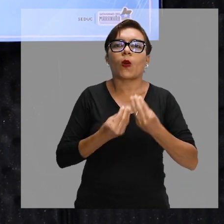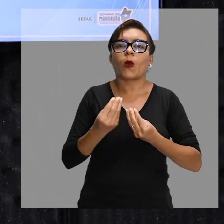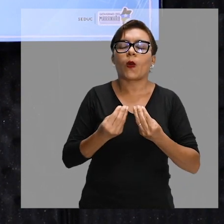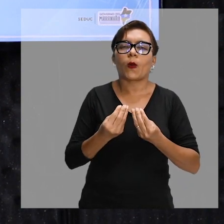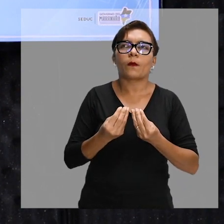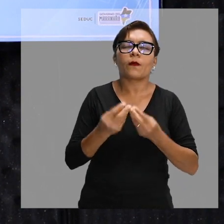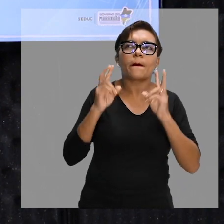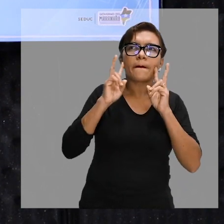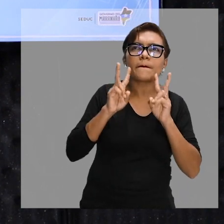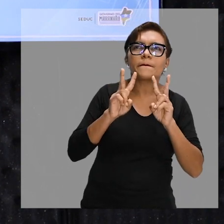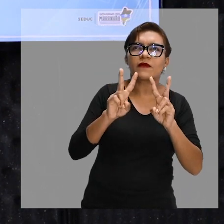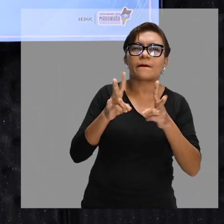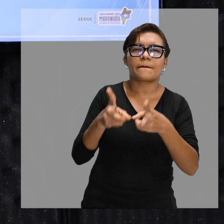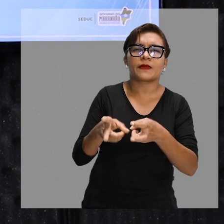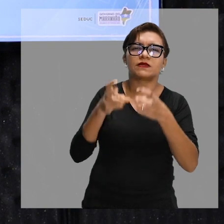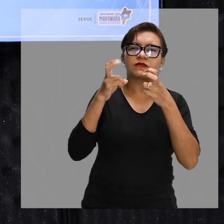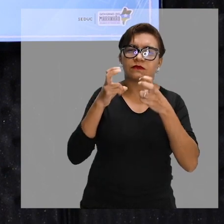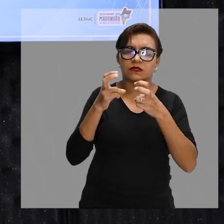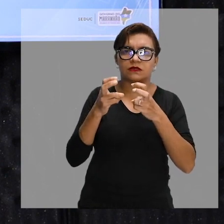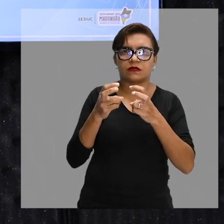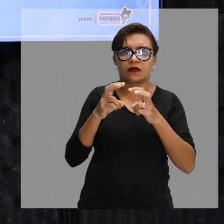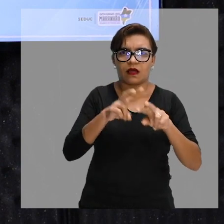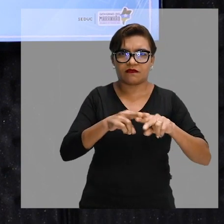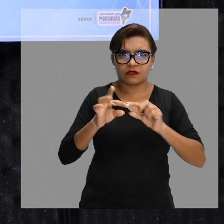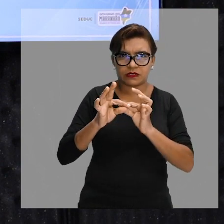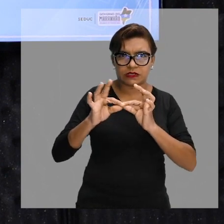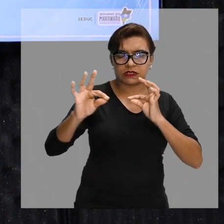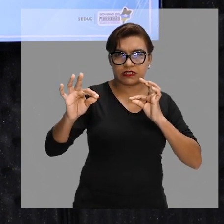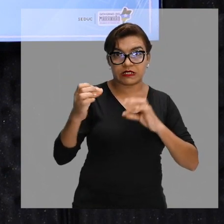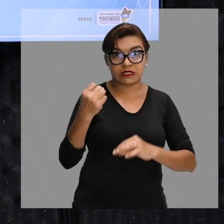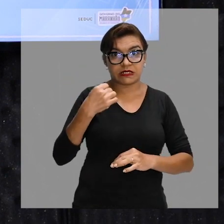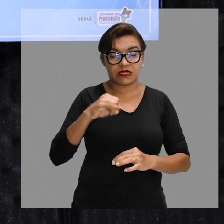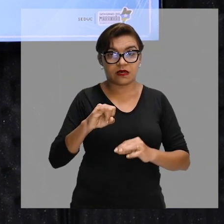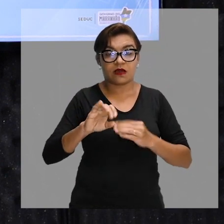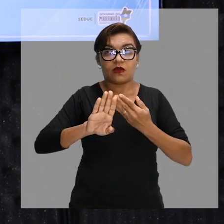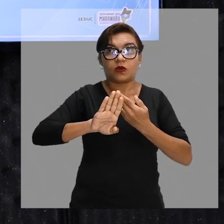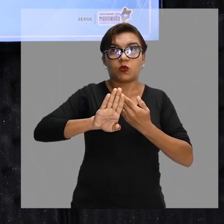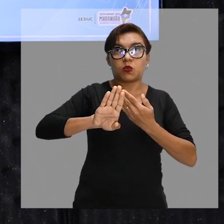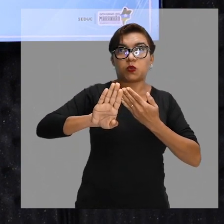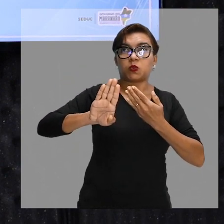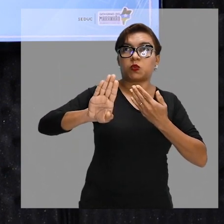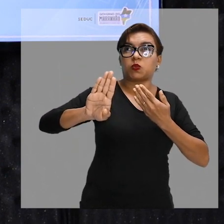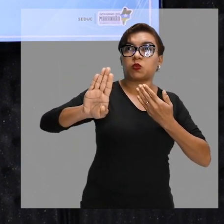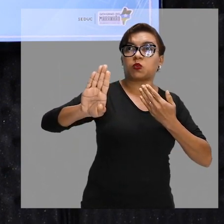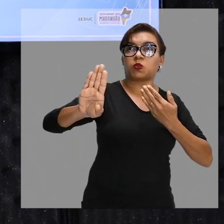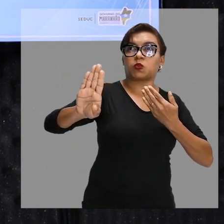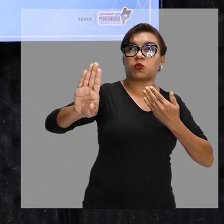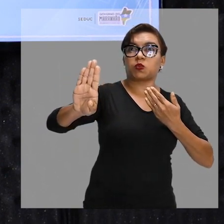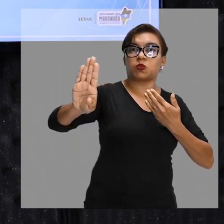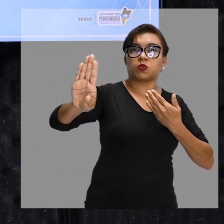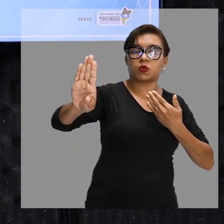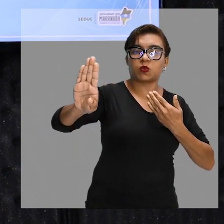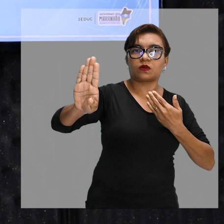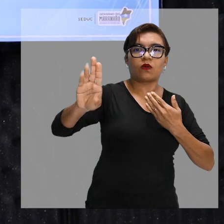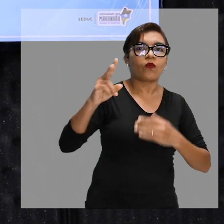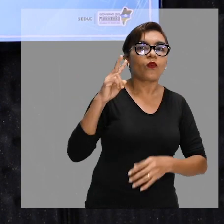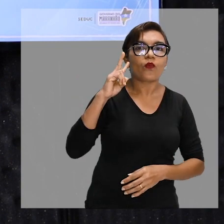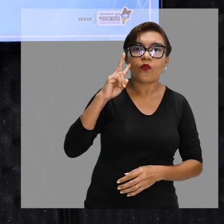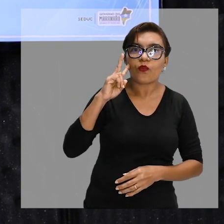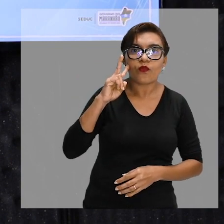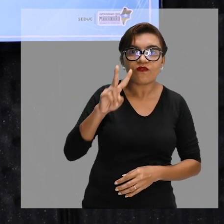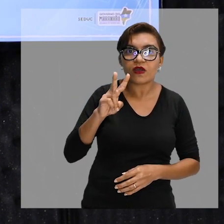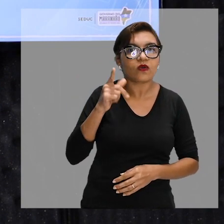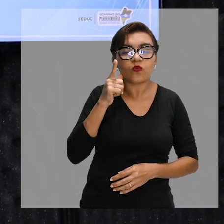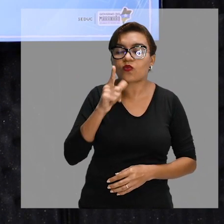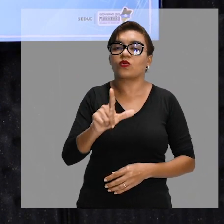dessa fonte. Se nós nos afastarmos muito do Sol, nós não vamos mais conseguir ver essas dimensões.